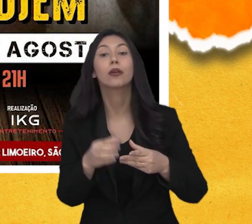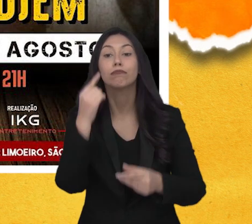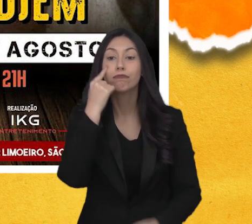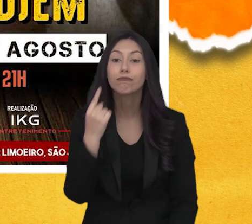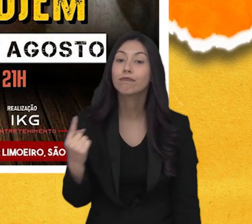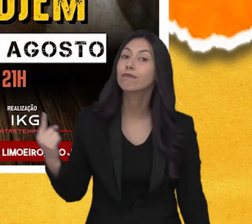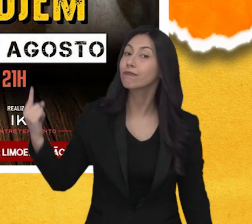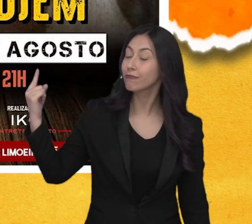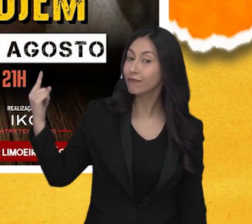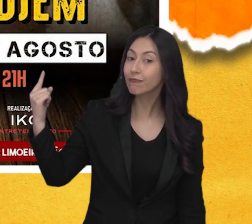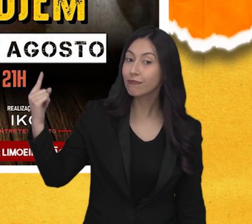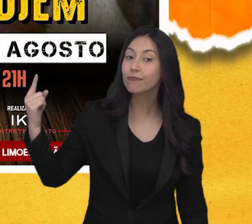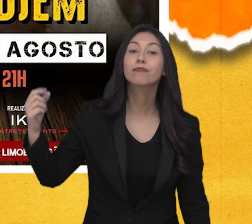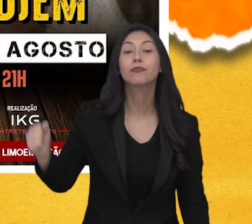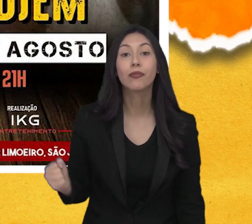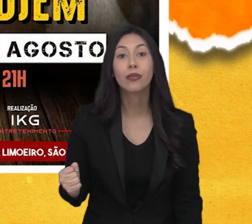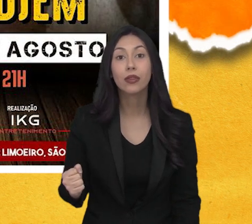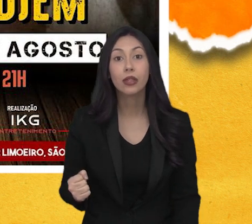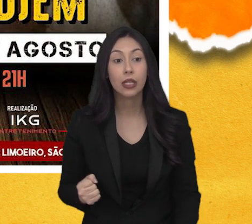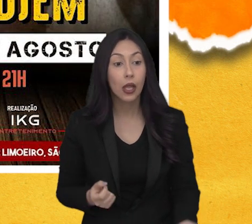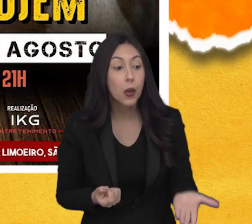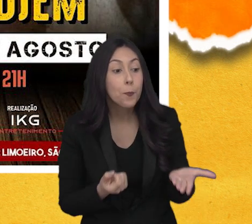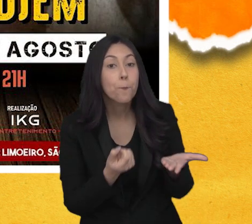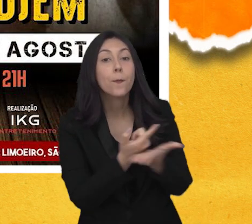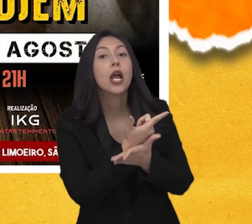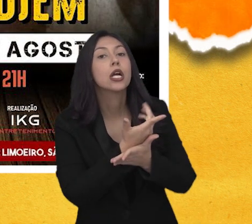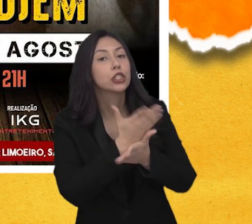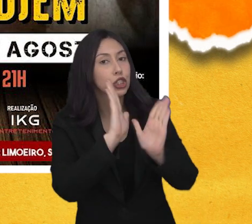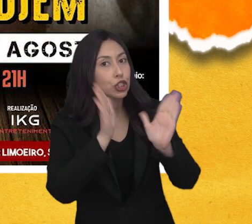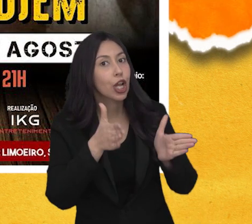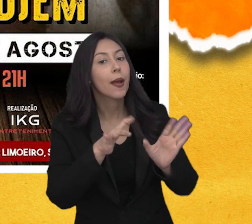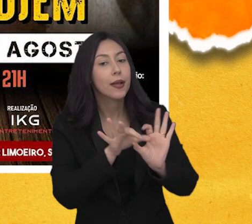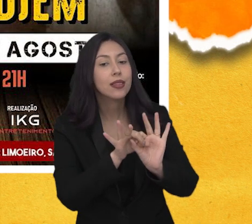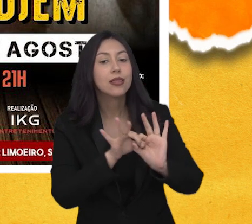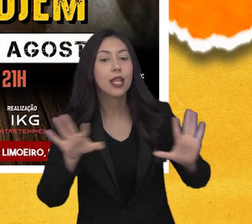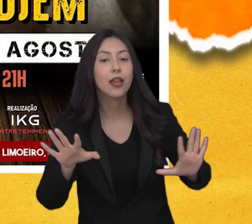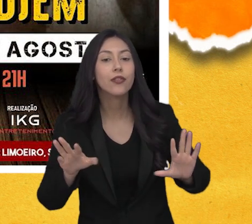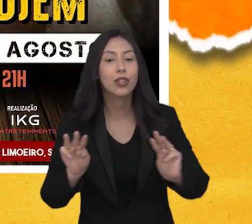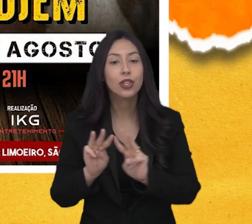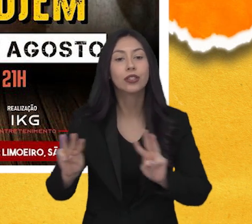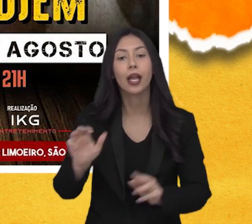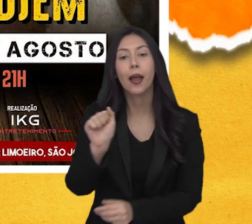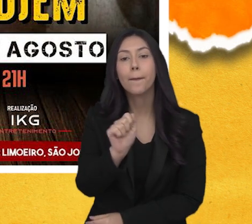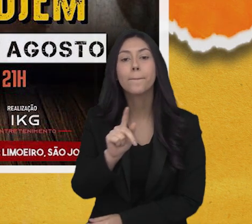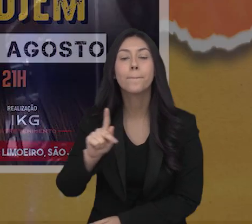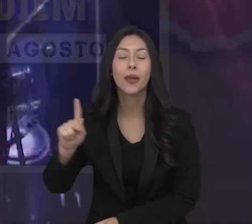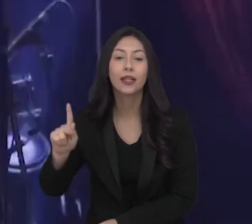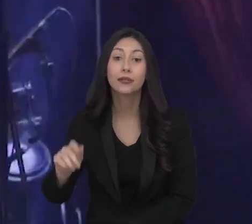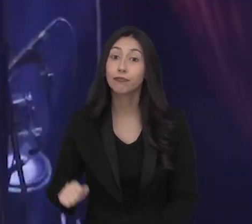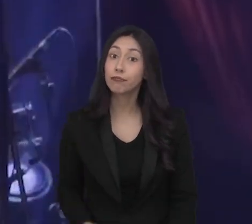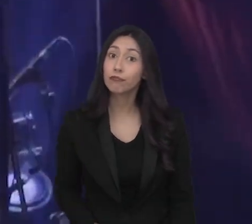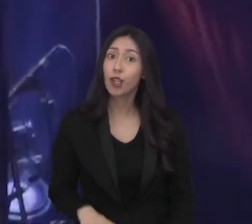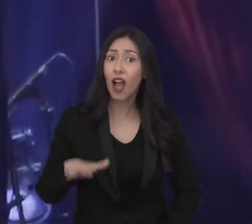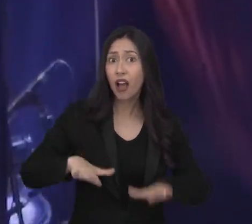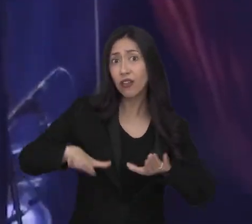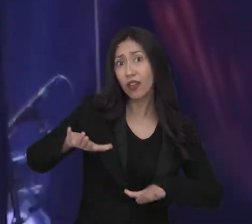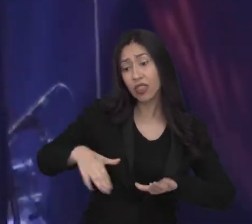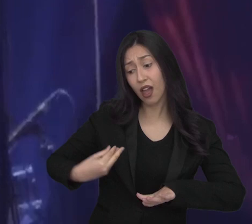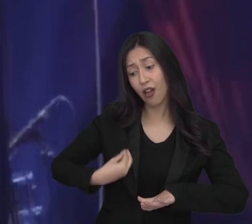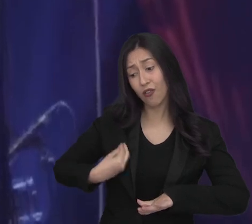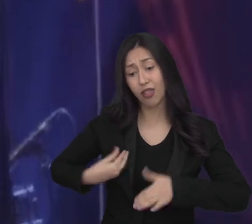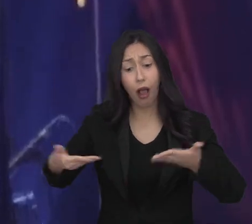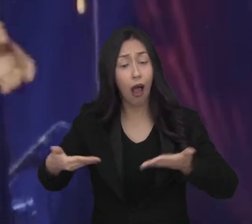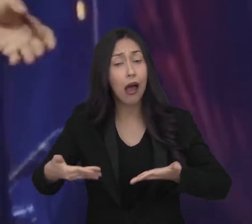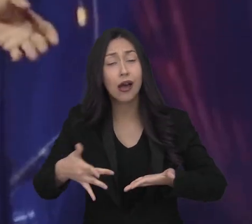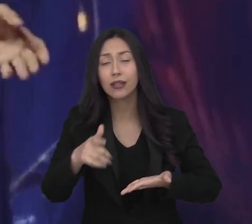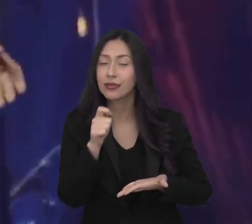e Raiz e Alma de Gen. Os ingressos já estão disponíveis no site App Ticket. Talvez não seja nessa